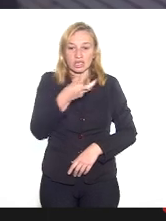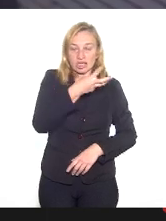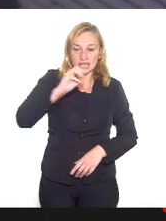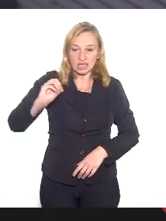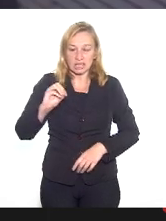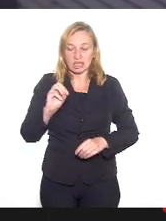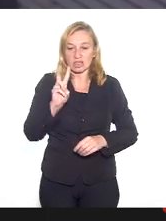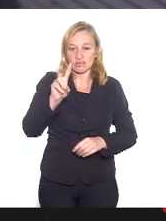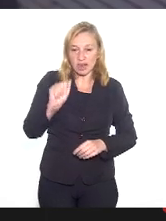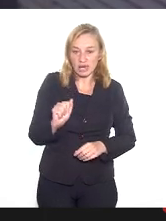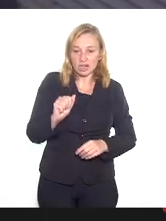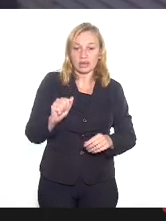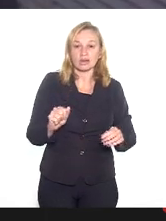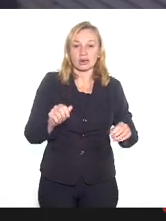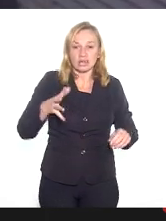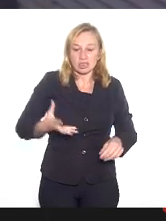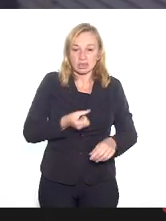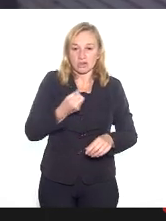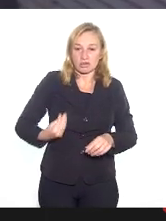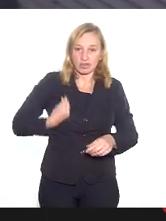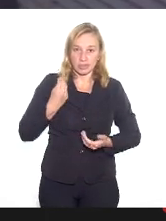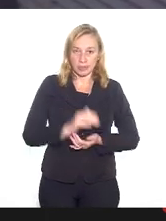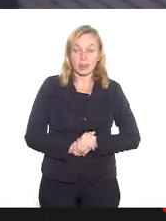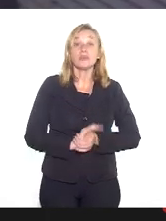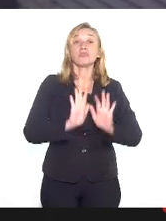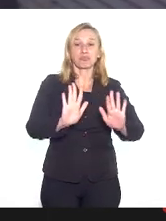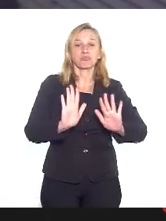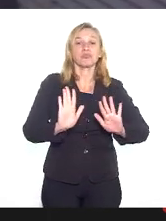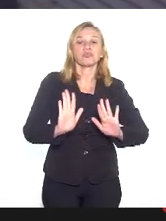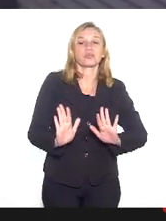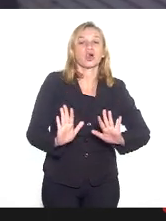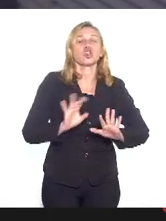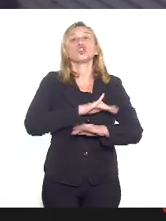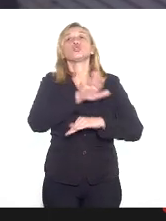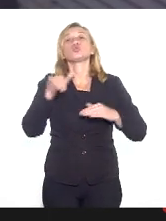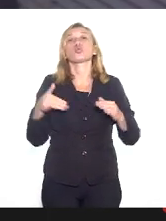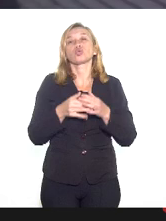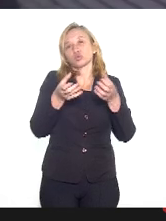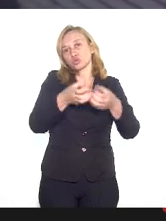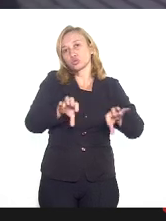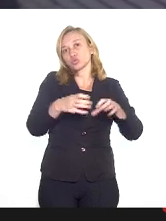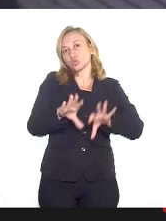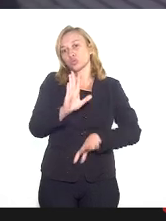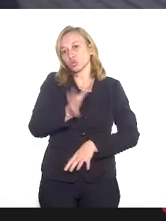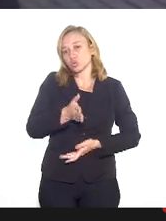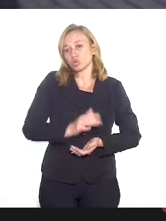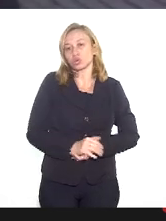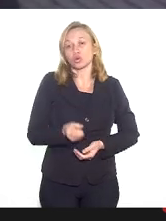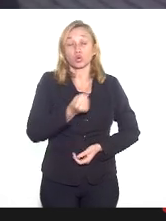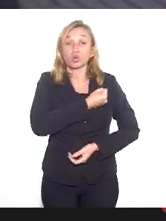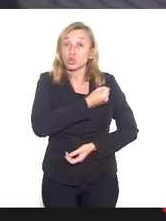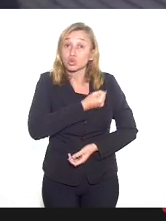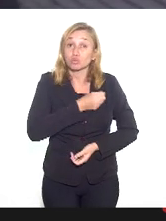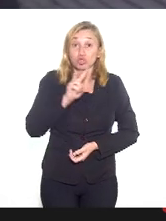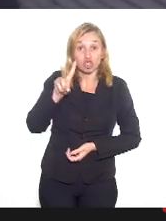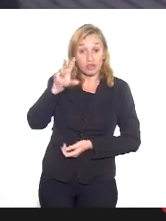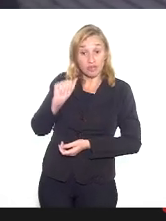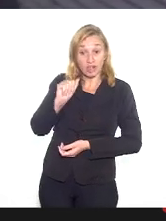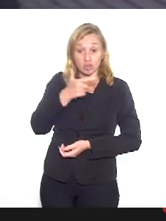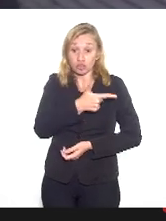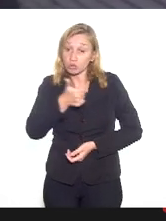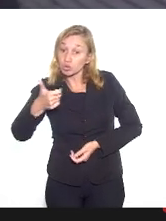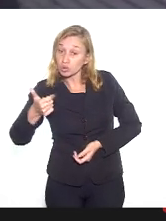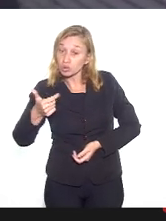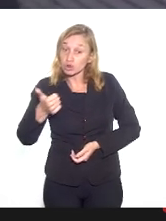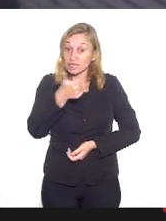vagas para guarda-vidas. Deixar claro que todos esses concursos, os números de vagas, tanto de 2012, que